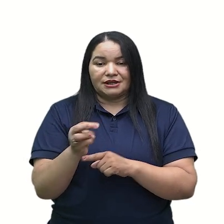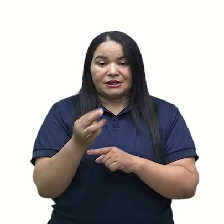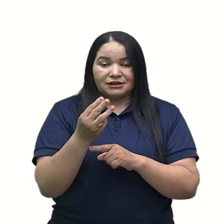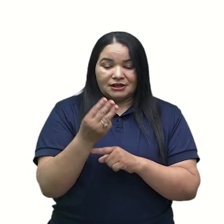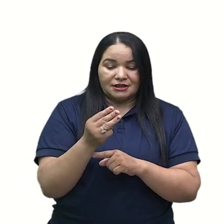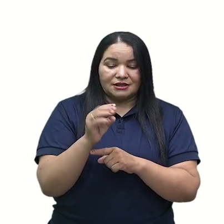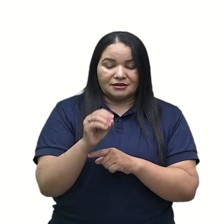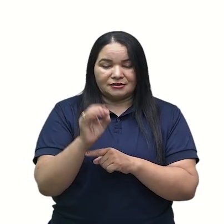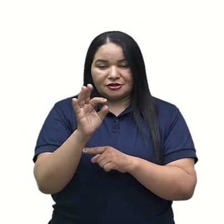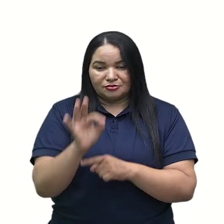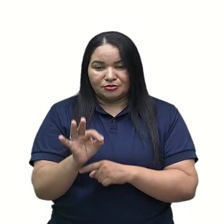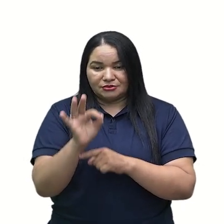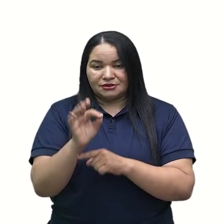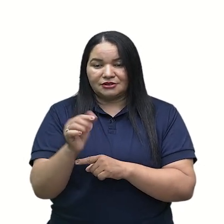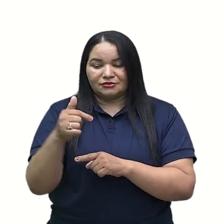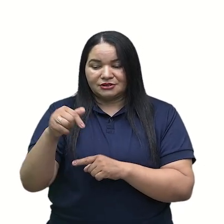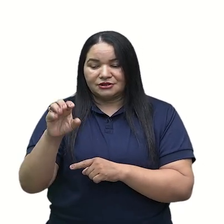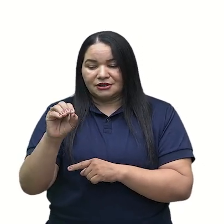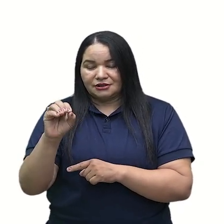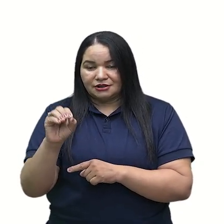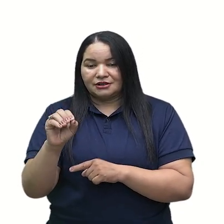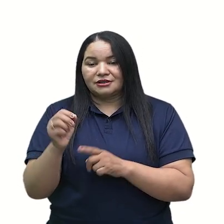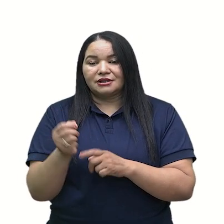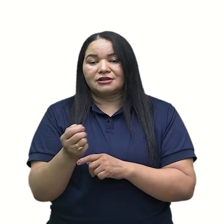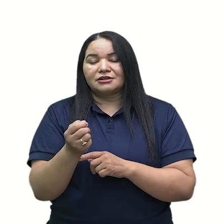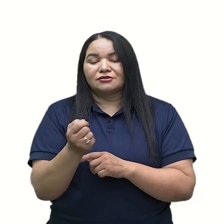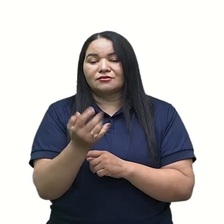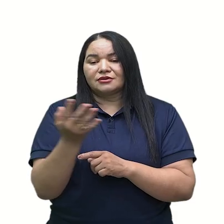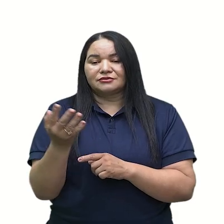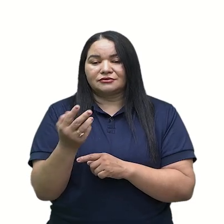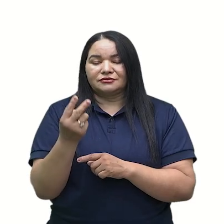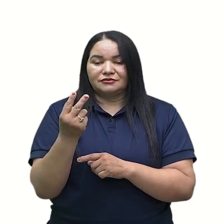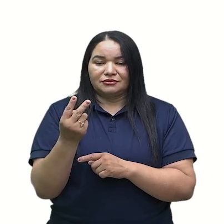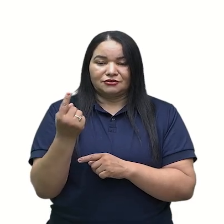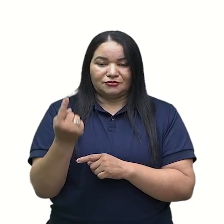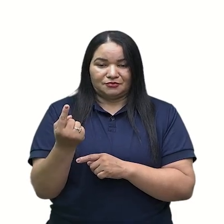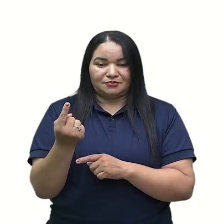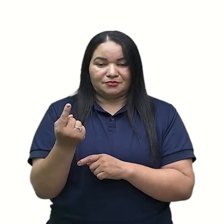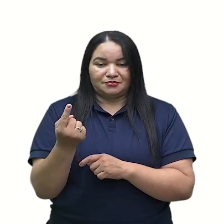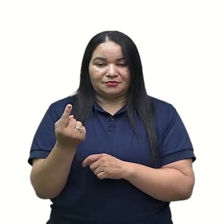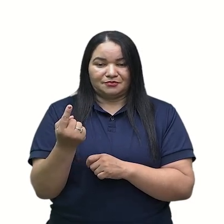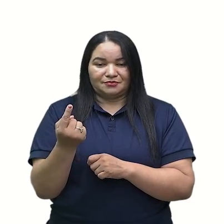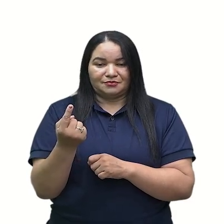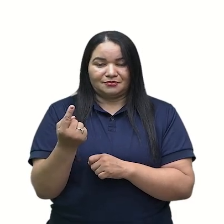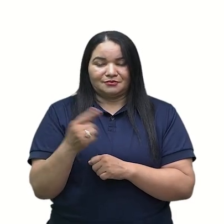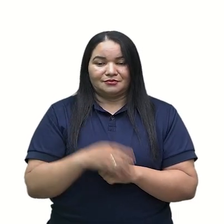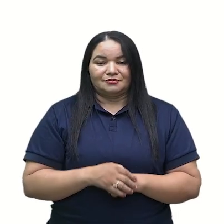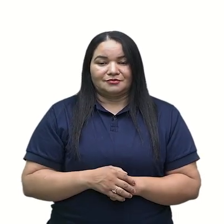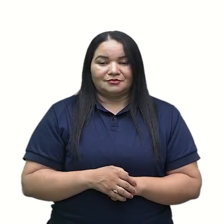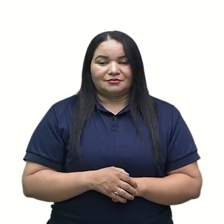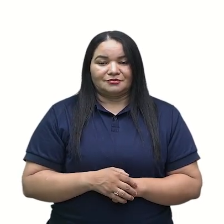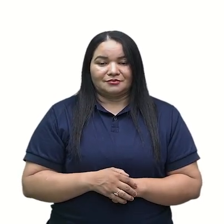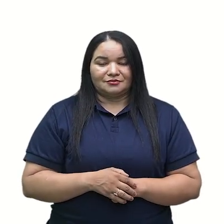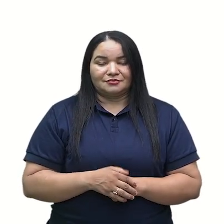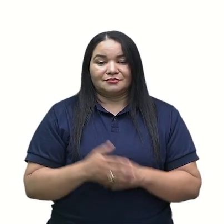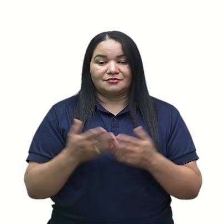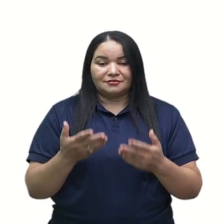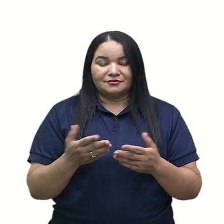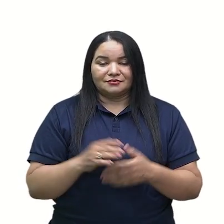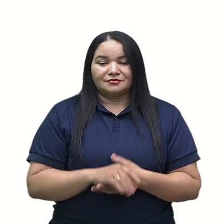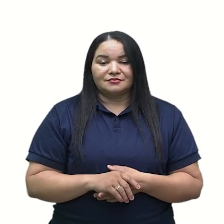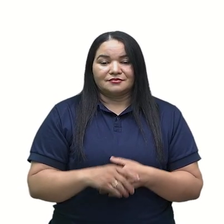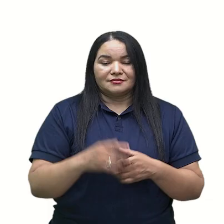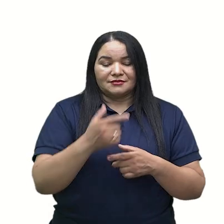de 70 é igual a 21. Ou seja, no final, eu vou